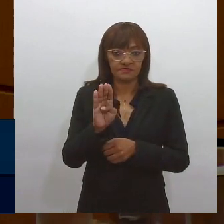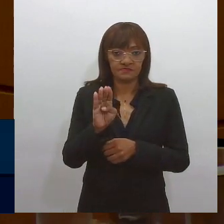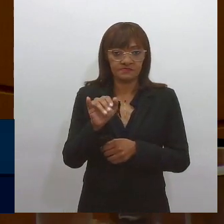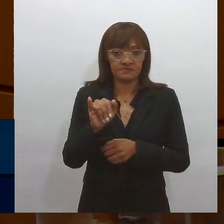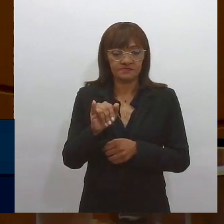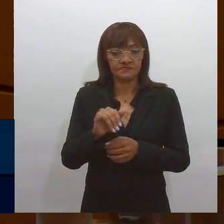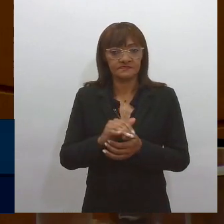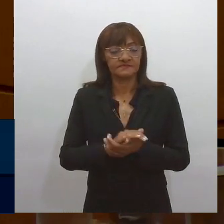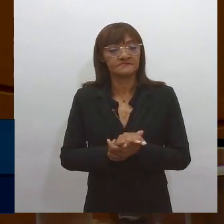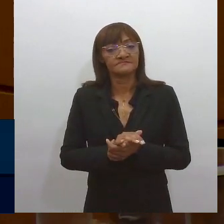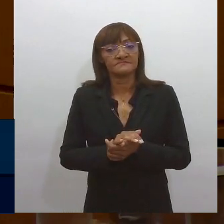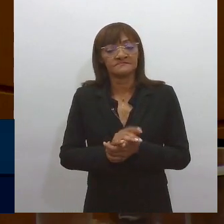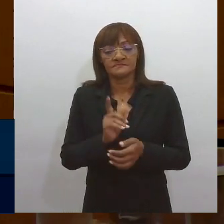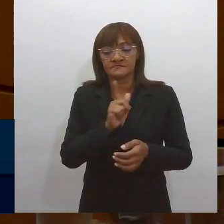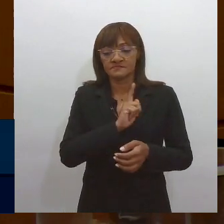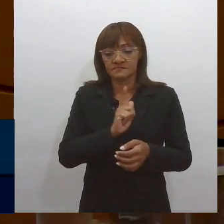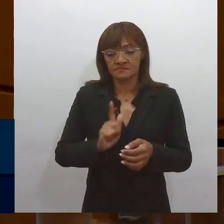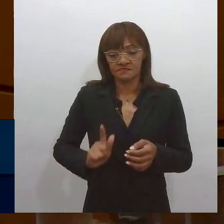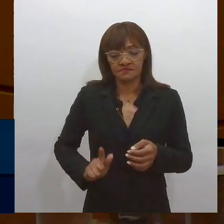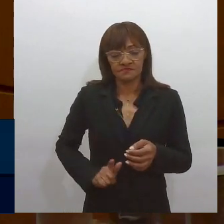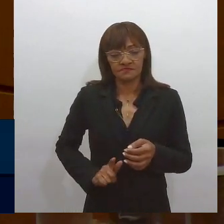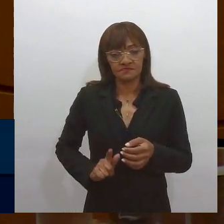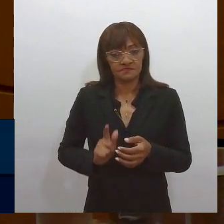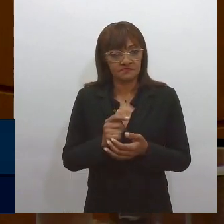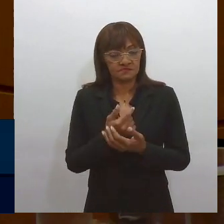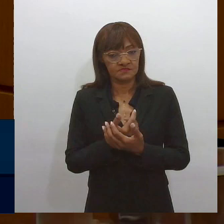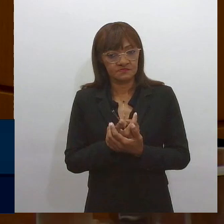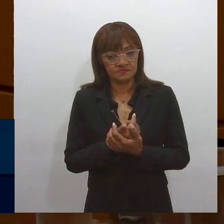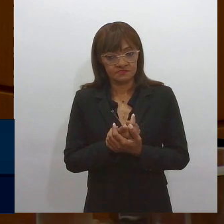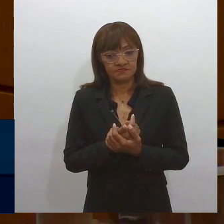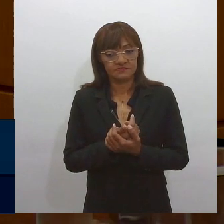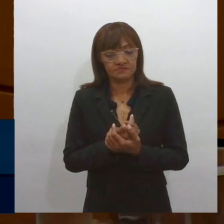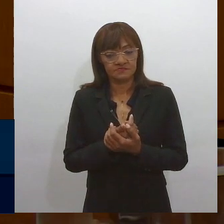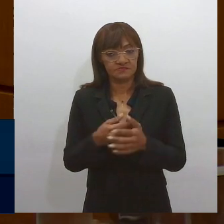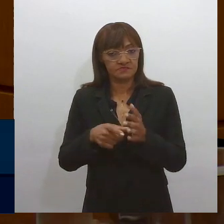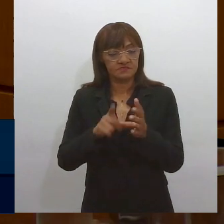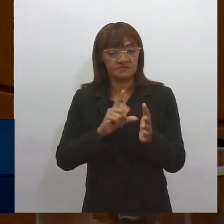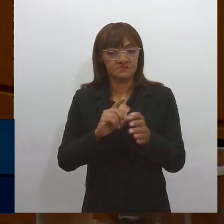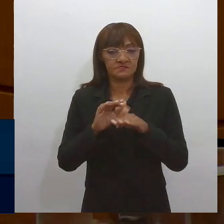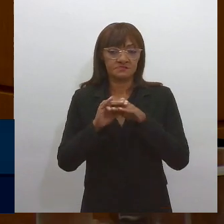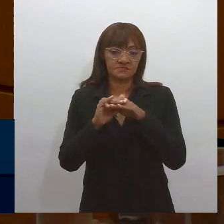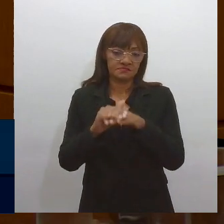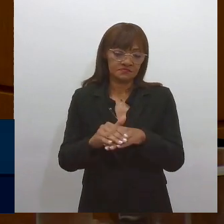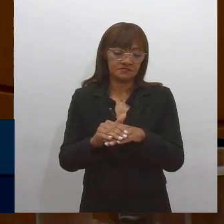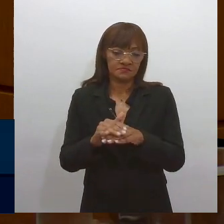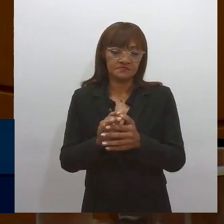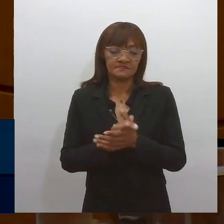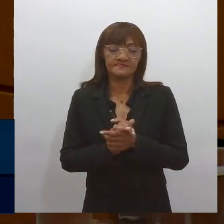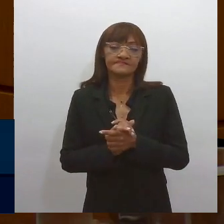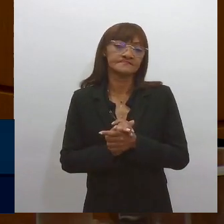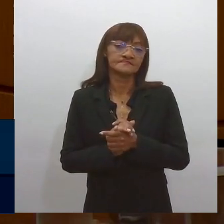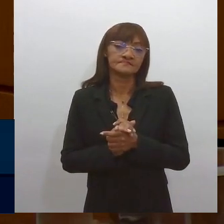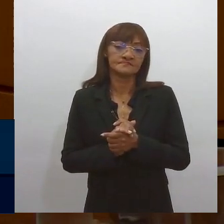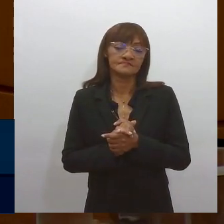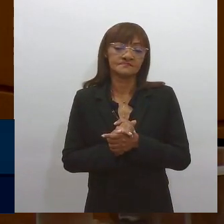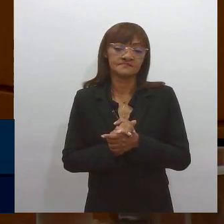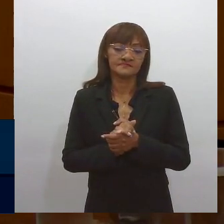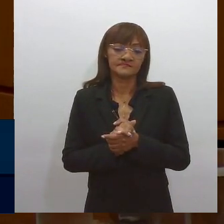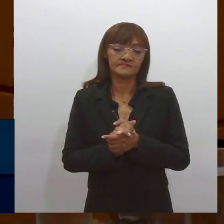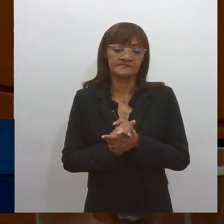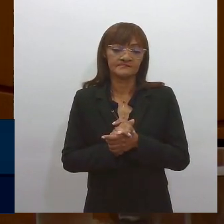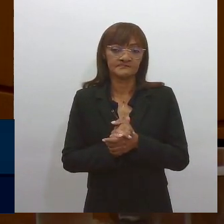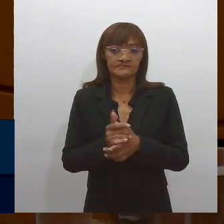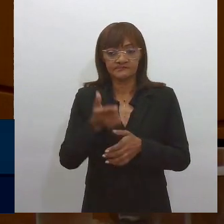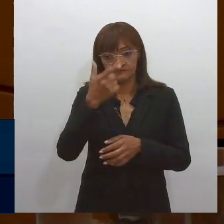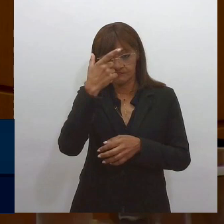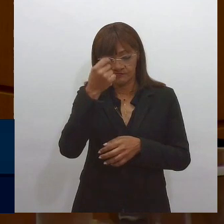exercício Como eu disse dando continuidade ao trabalho que o governador Fábio Miti